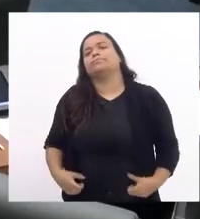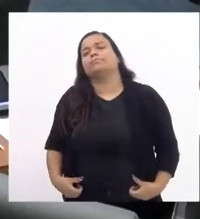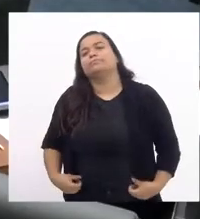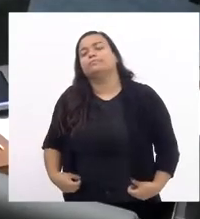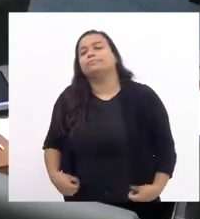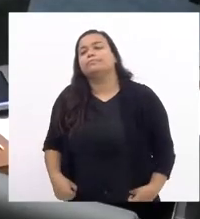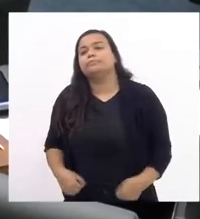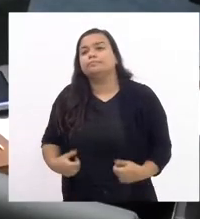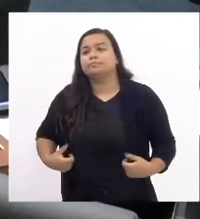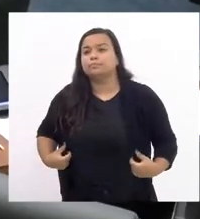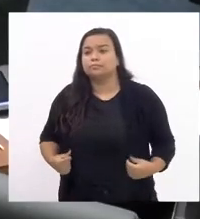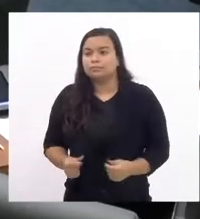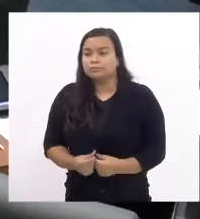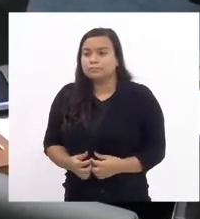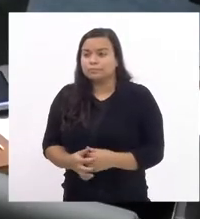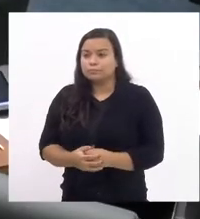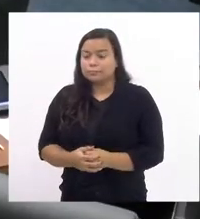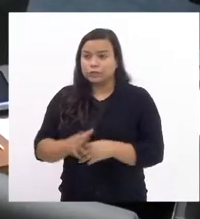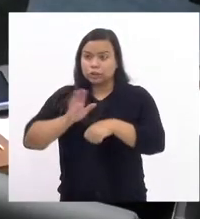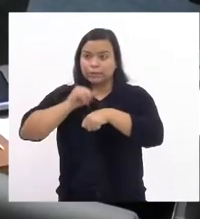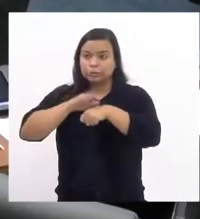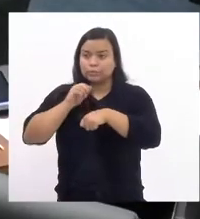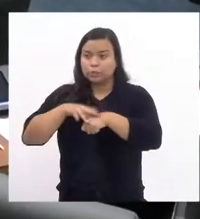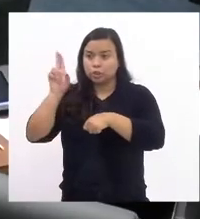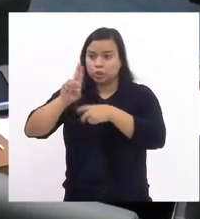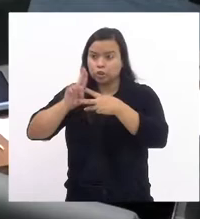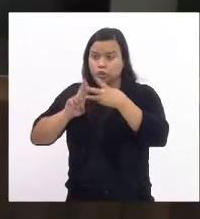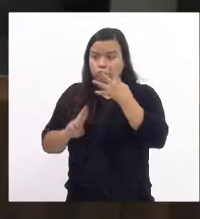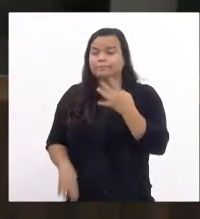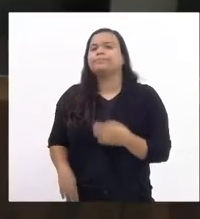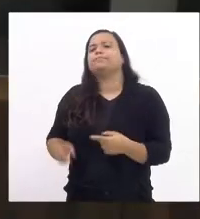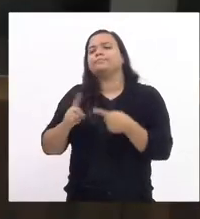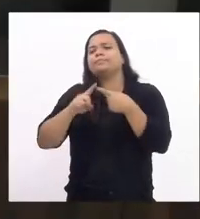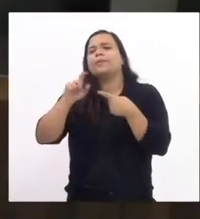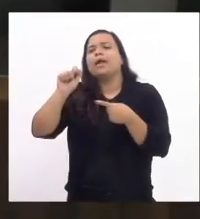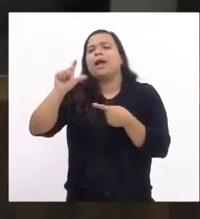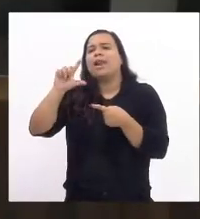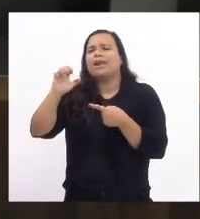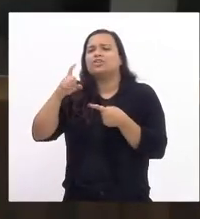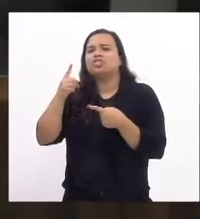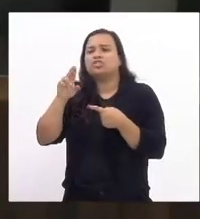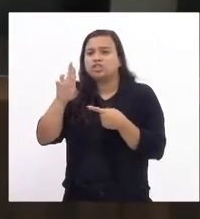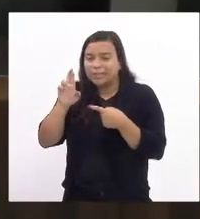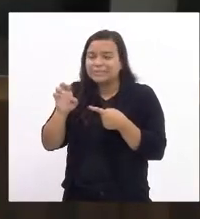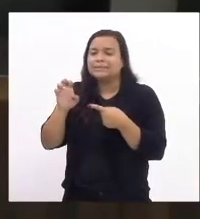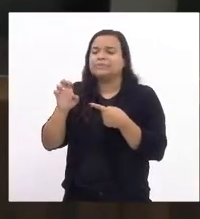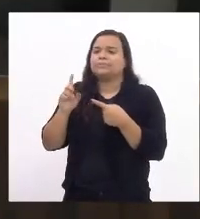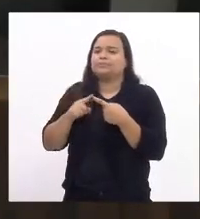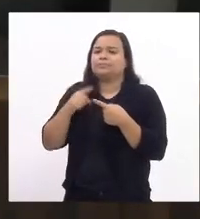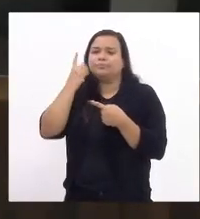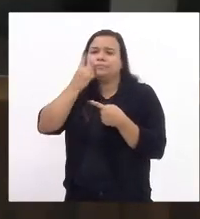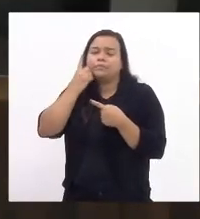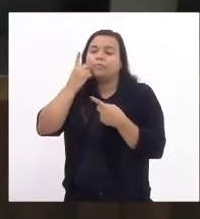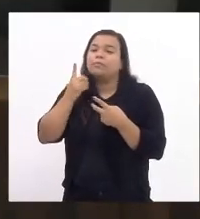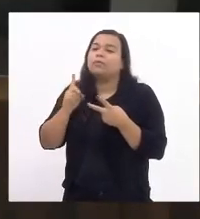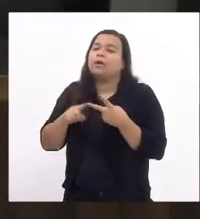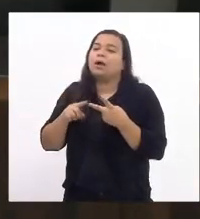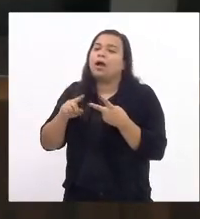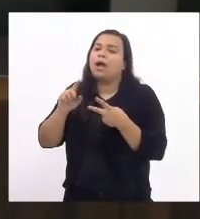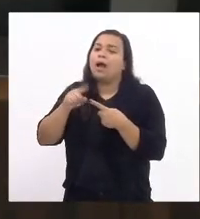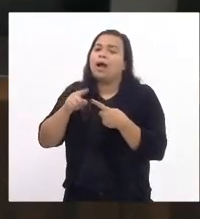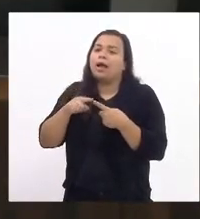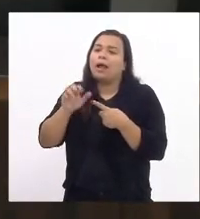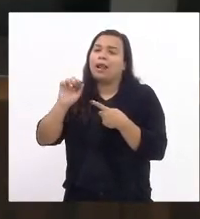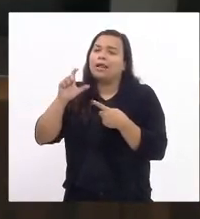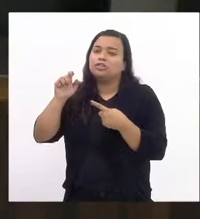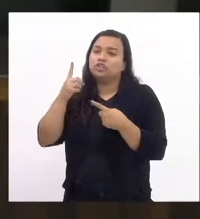Então, vamos agora à chamada nominal. Deputado Alexandre Knoploch. Deputado Alexandre